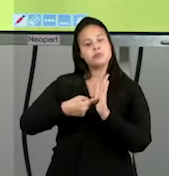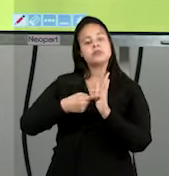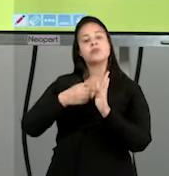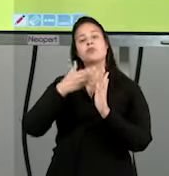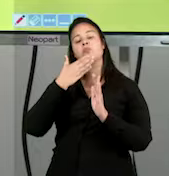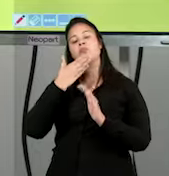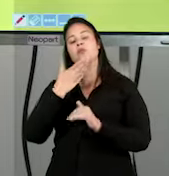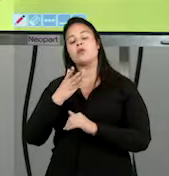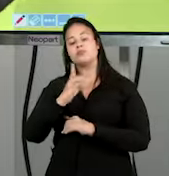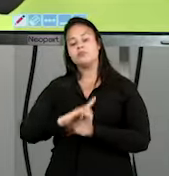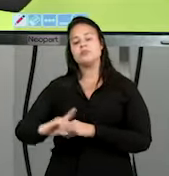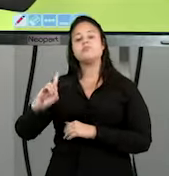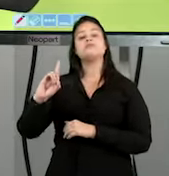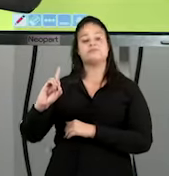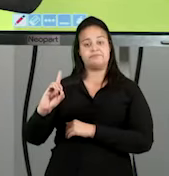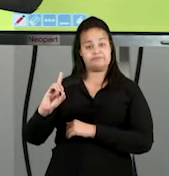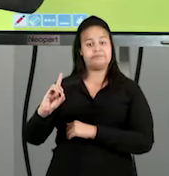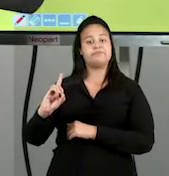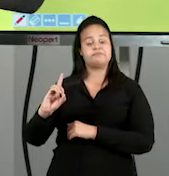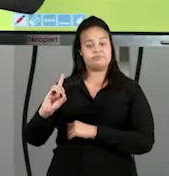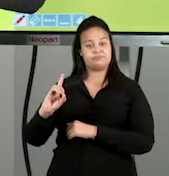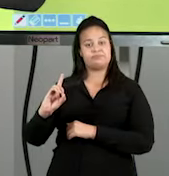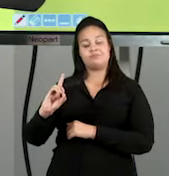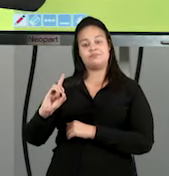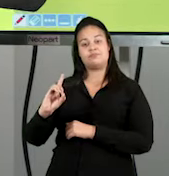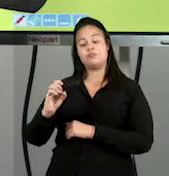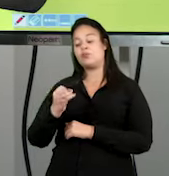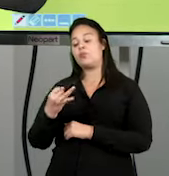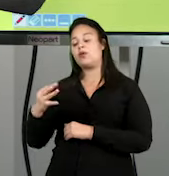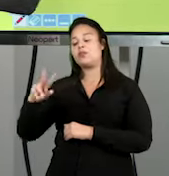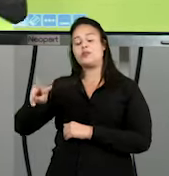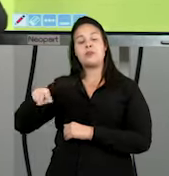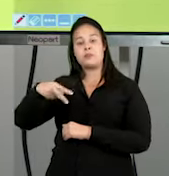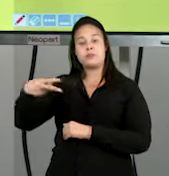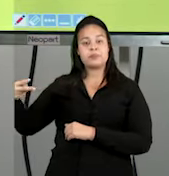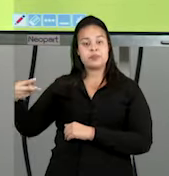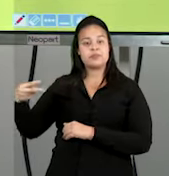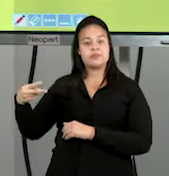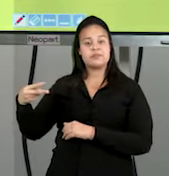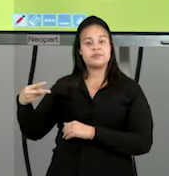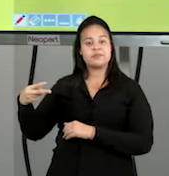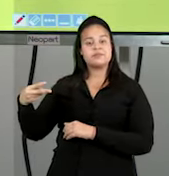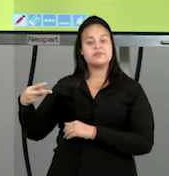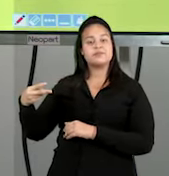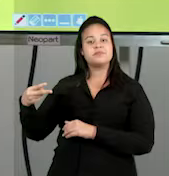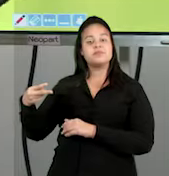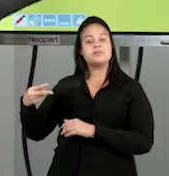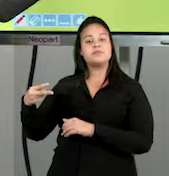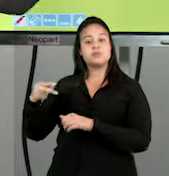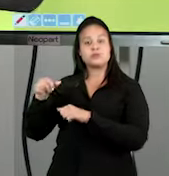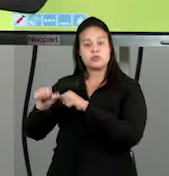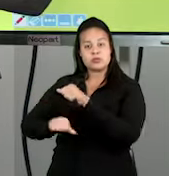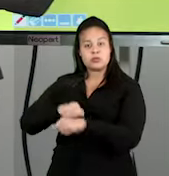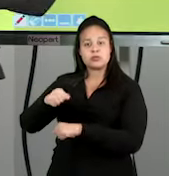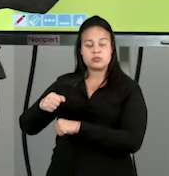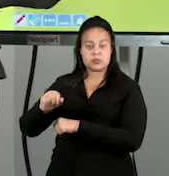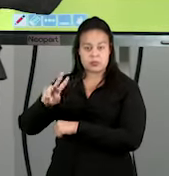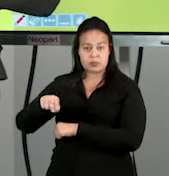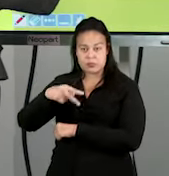multiplicando o diâmetro pelo valor do π, arredondando o π para 3